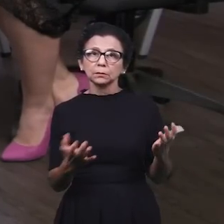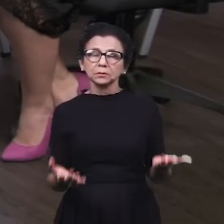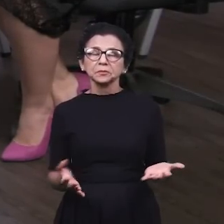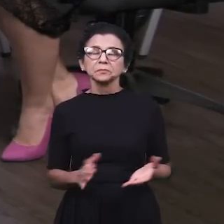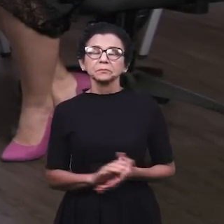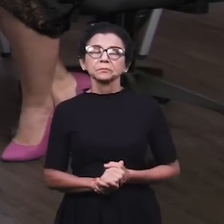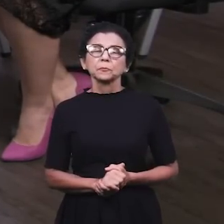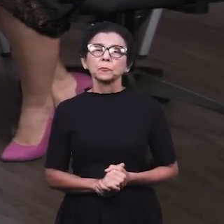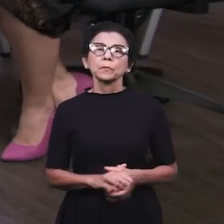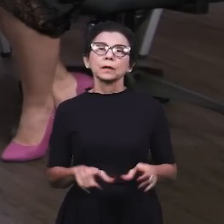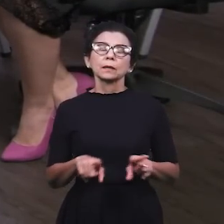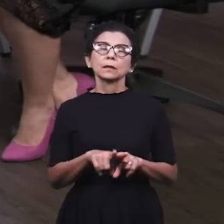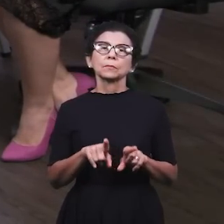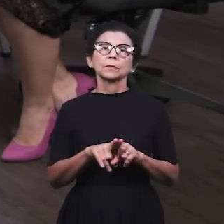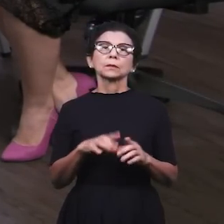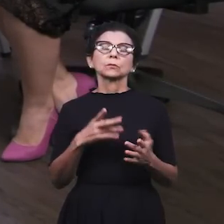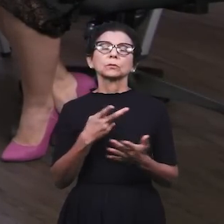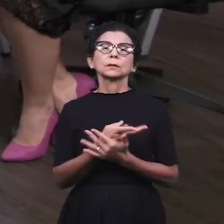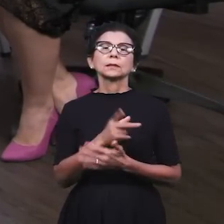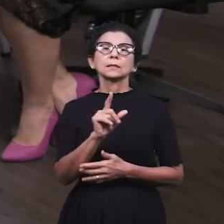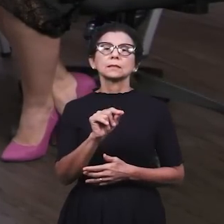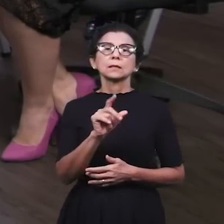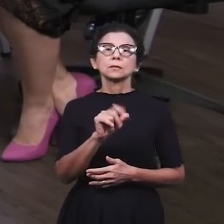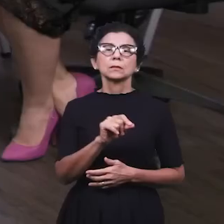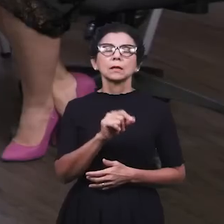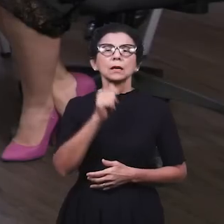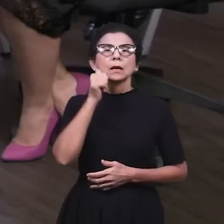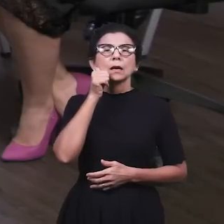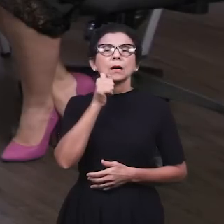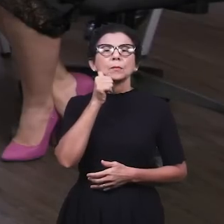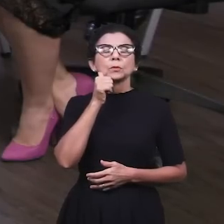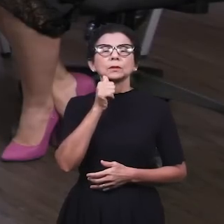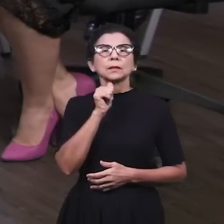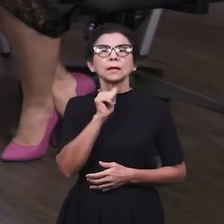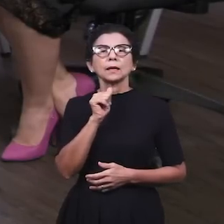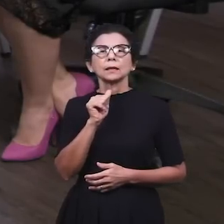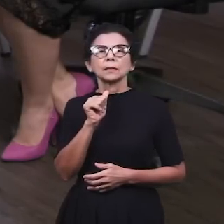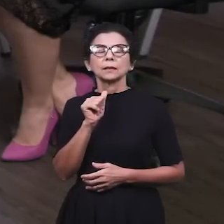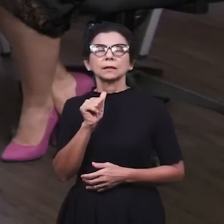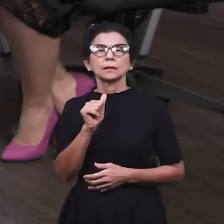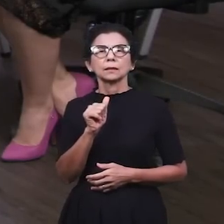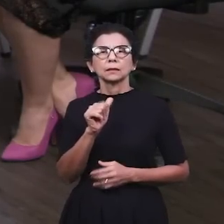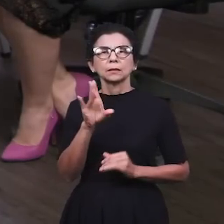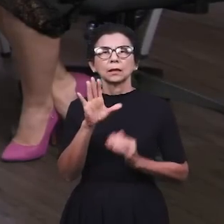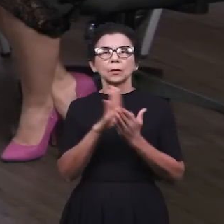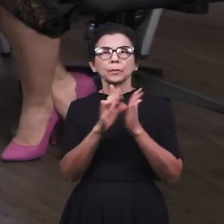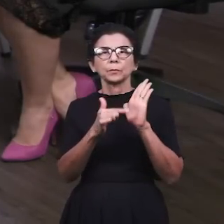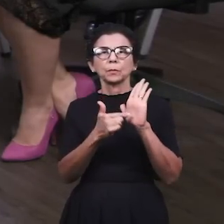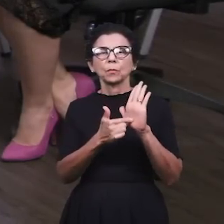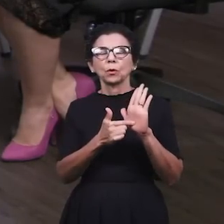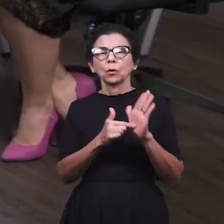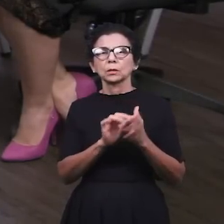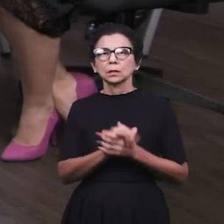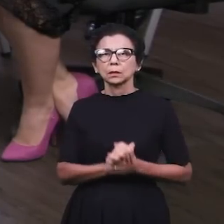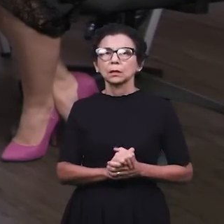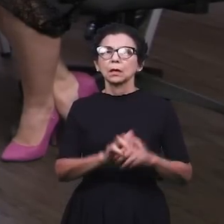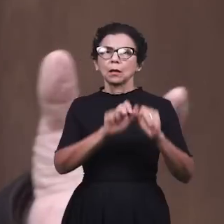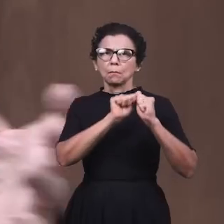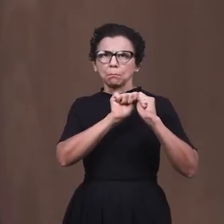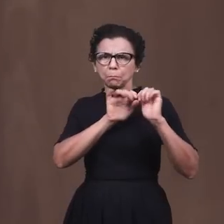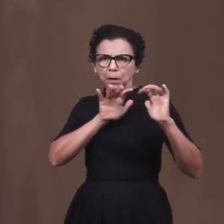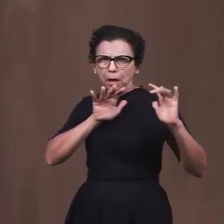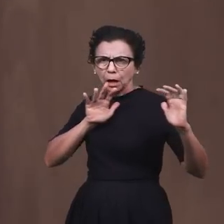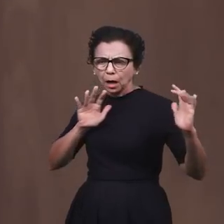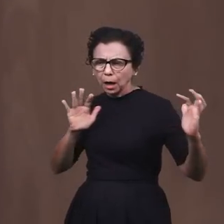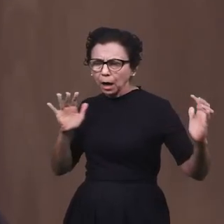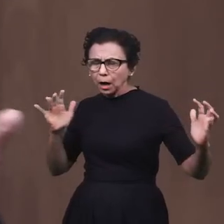caso daquela mulher que tocou na orla das vestes do Senhor Jesus. Era uma pessoa no meio de uma multidão, a multidão